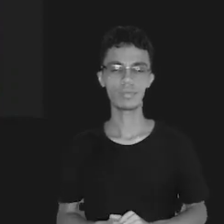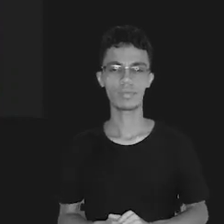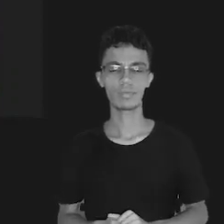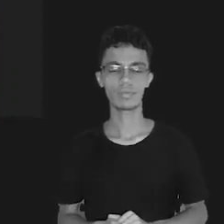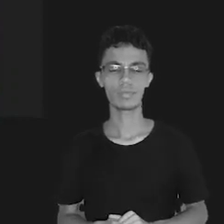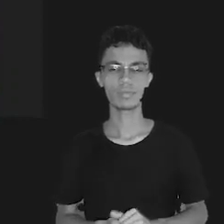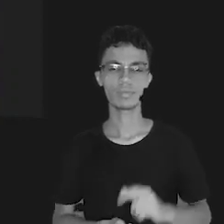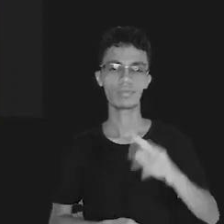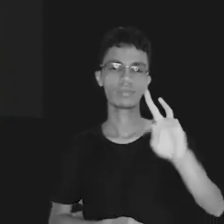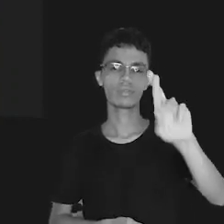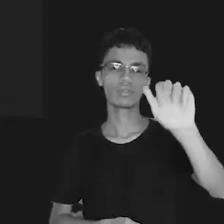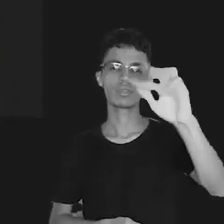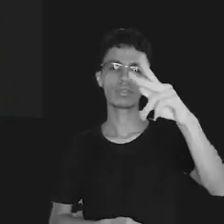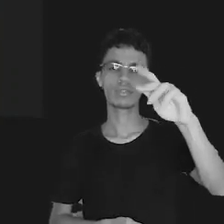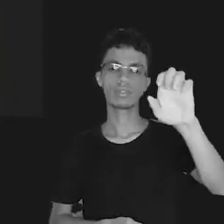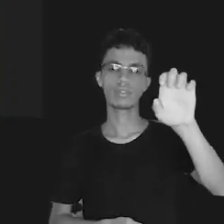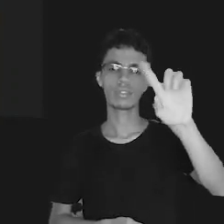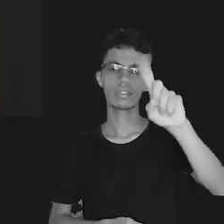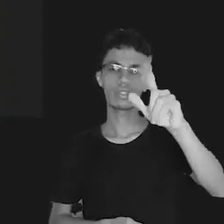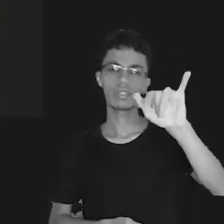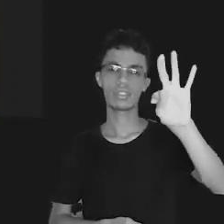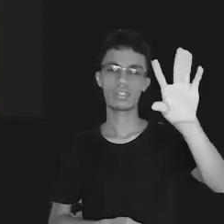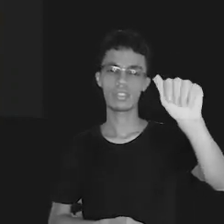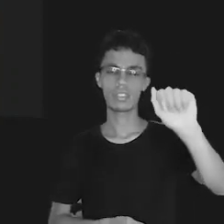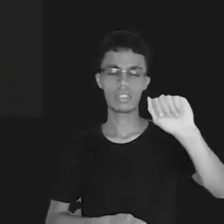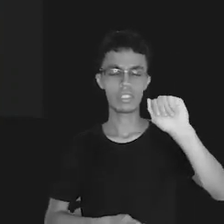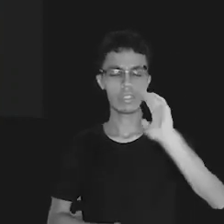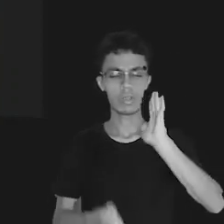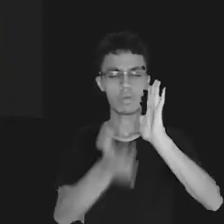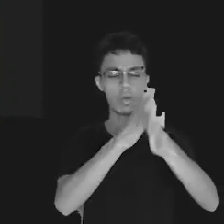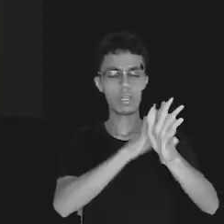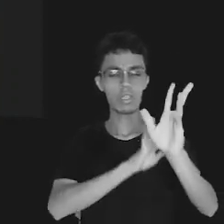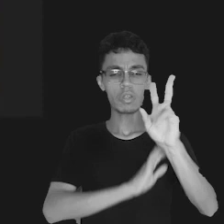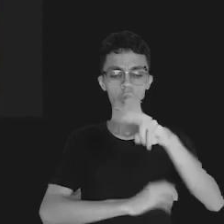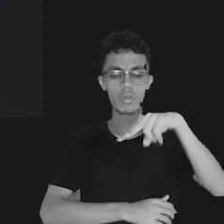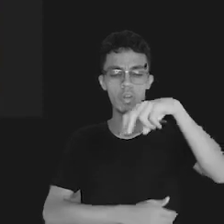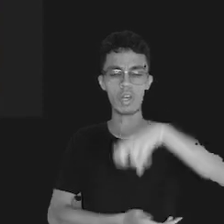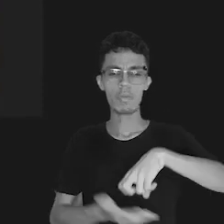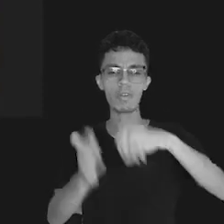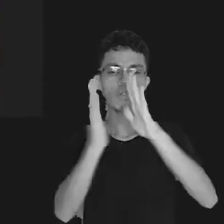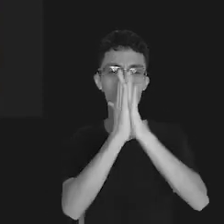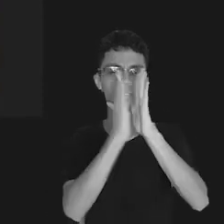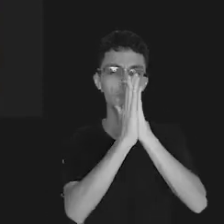O trapezista sai correndo da sala e o prelado ajoelha-se e reza.